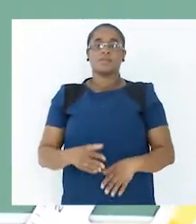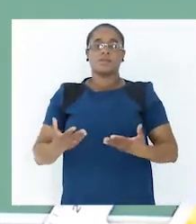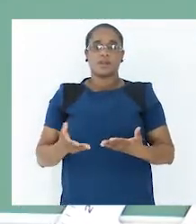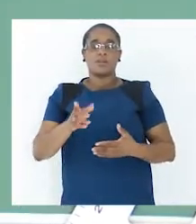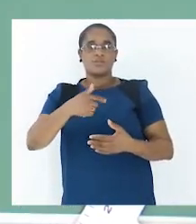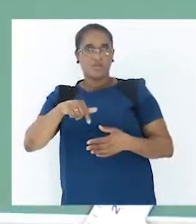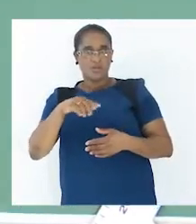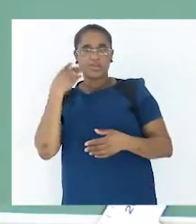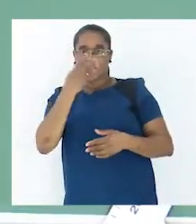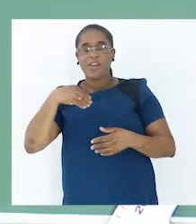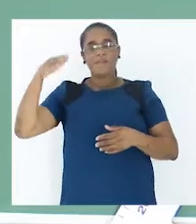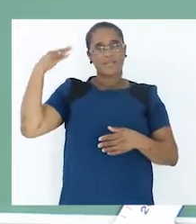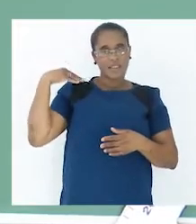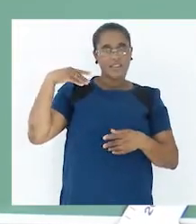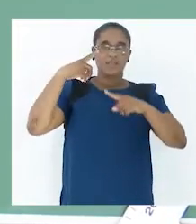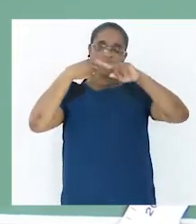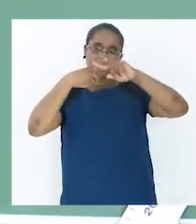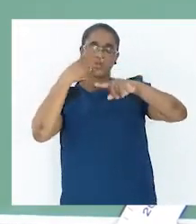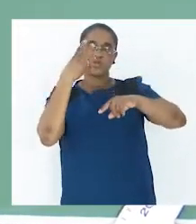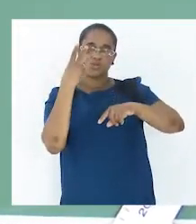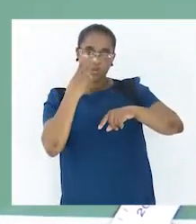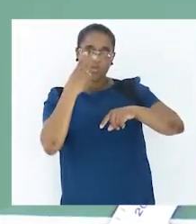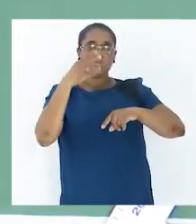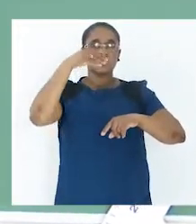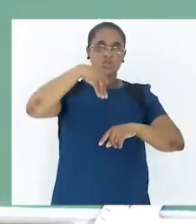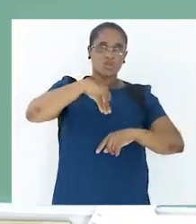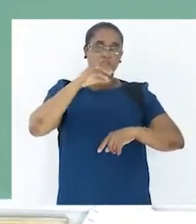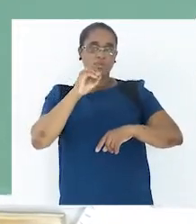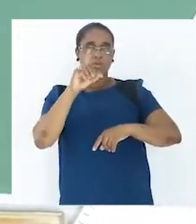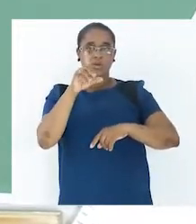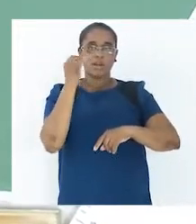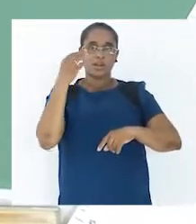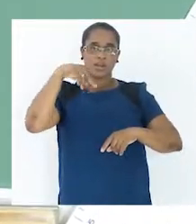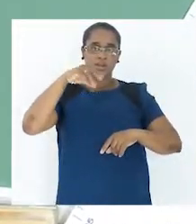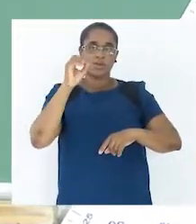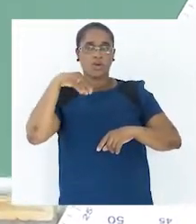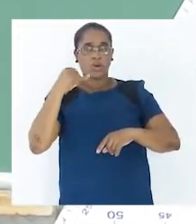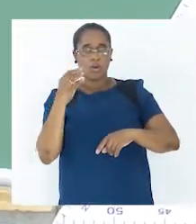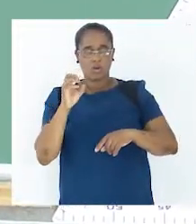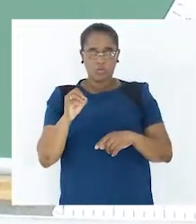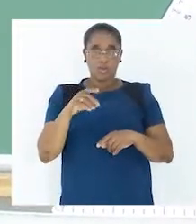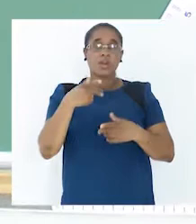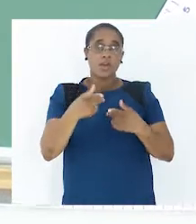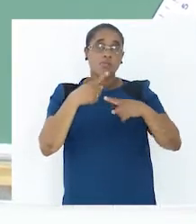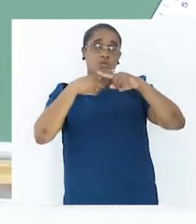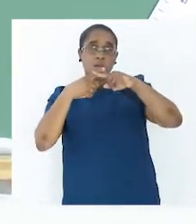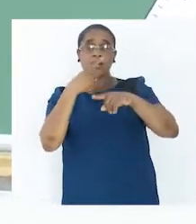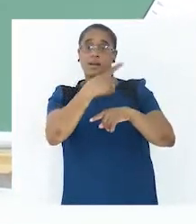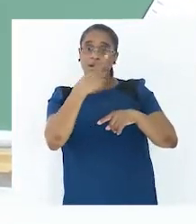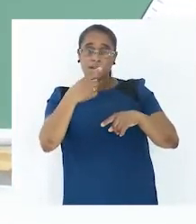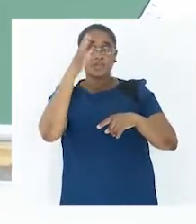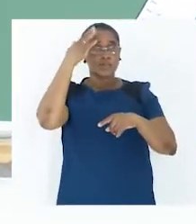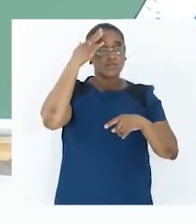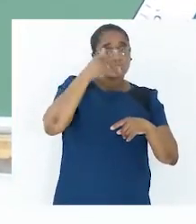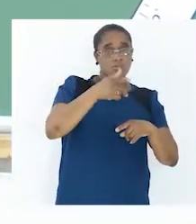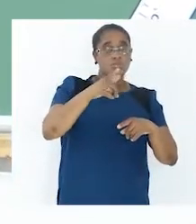Nós vimos na aula passada que multiplicar dois polinómios significa multiplicar cada termo do primeiro polinómio por todos os termos